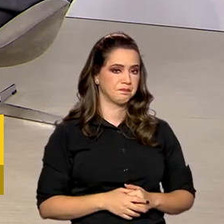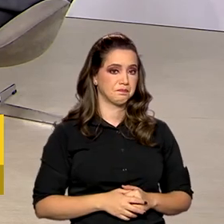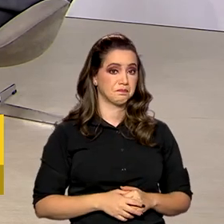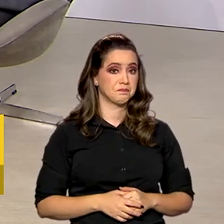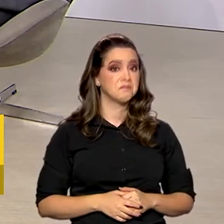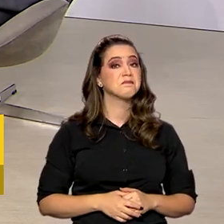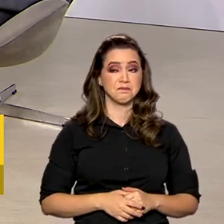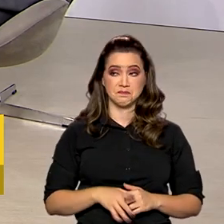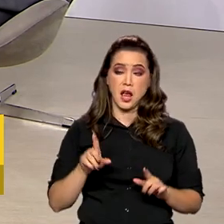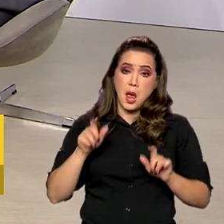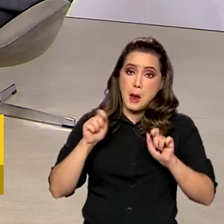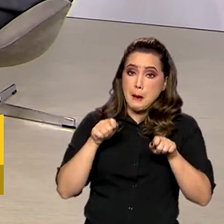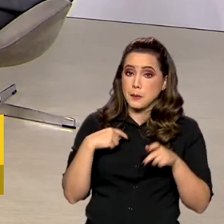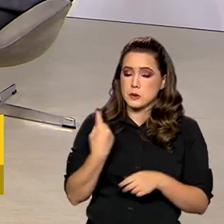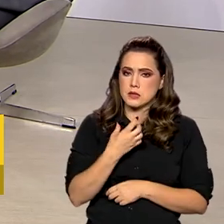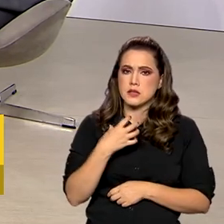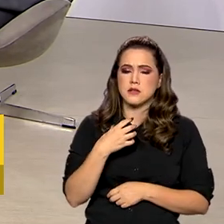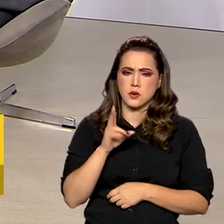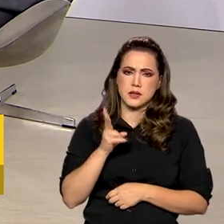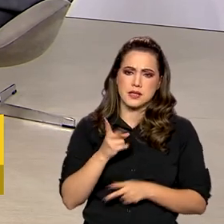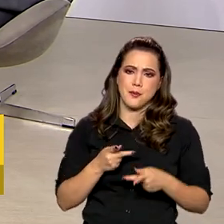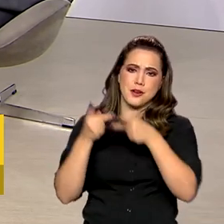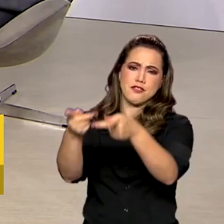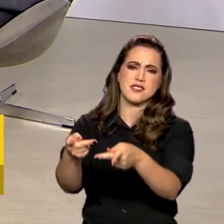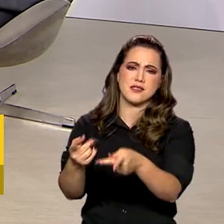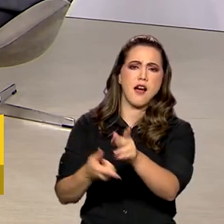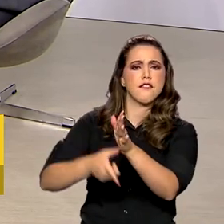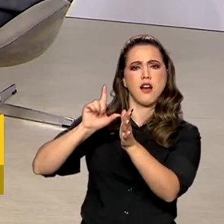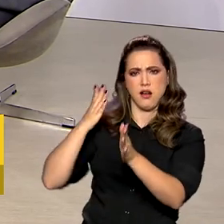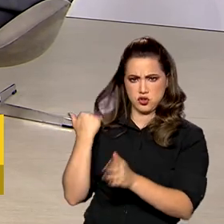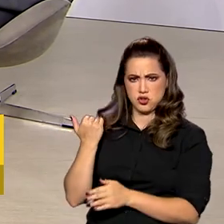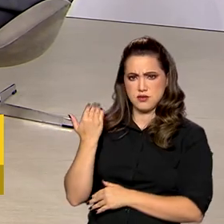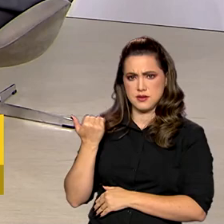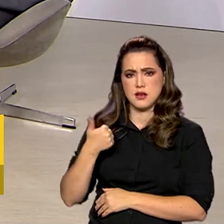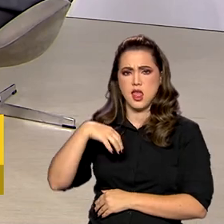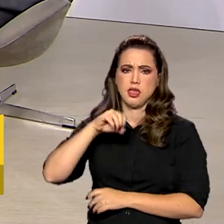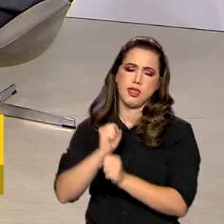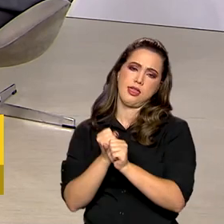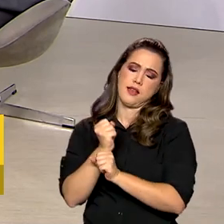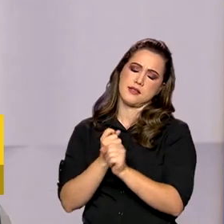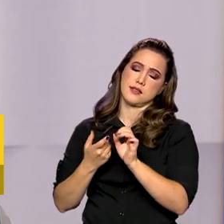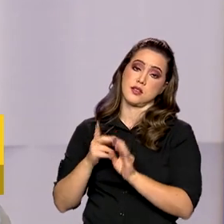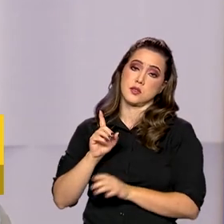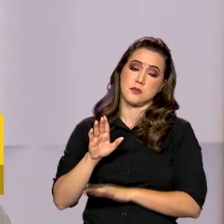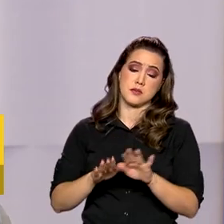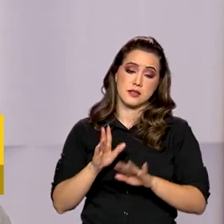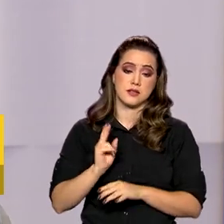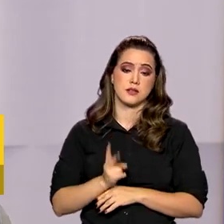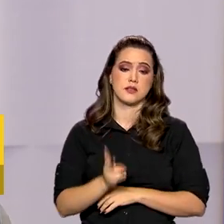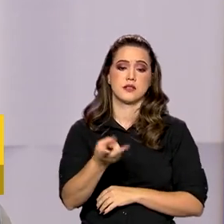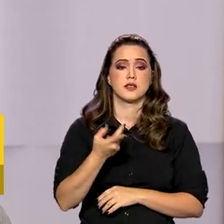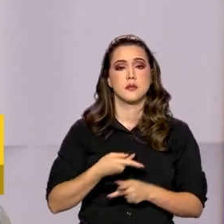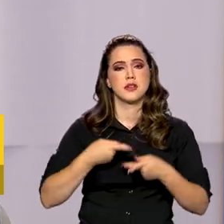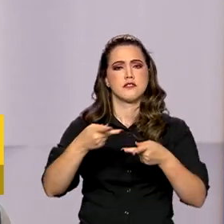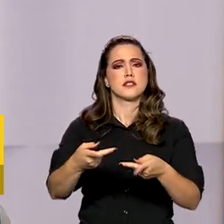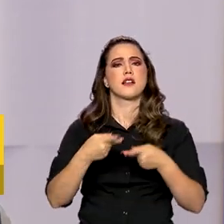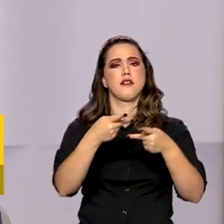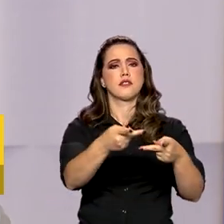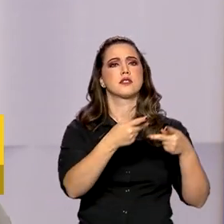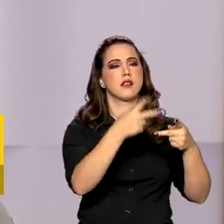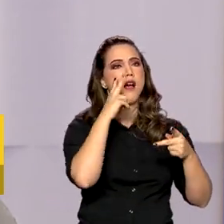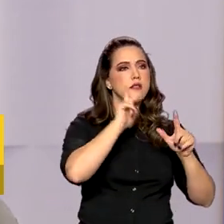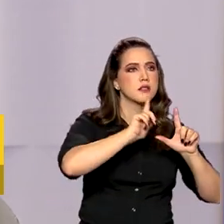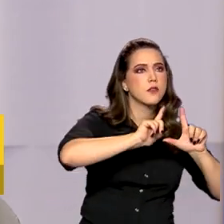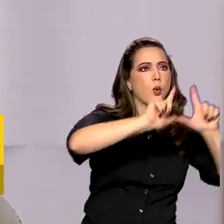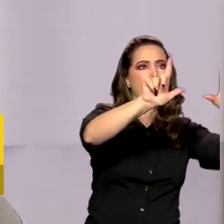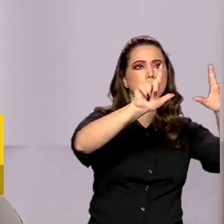visitante costumeiro do museu antes da reforma, já faz quase 10 anos, né, que ele está parado. Eu ia com algum hábito e a gente sabe que aqueles quadros,